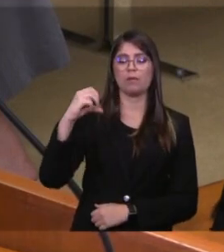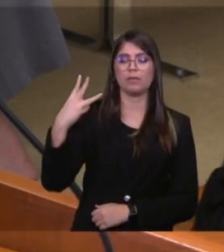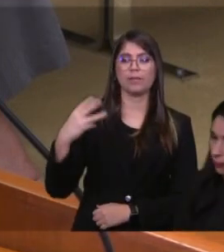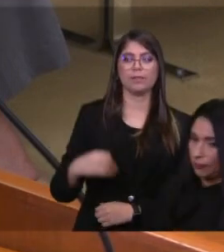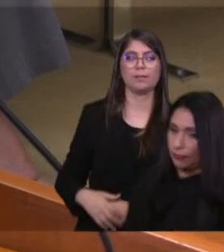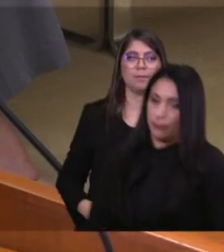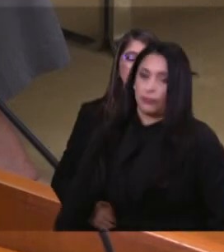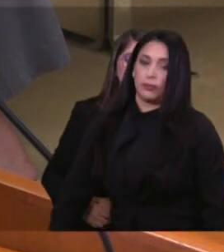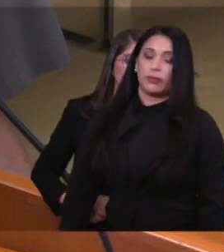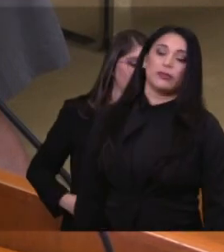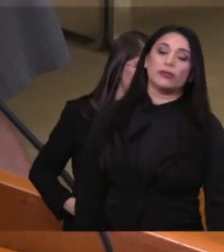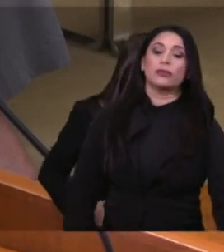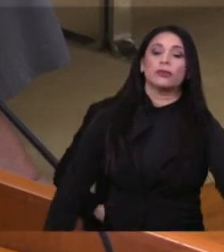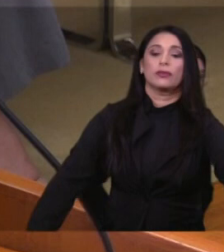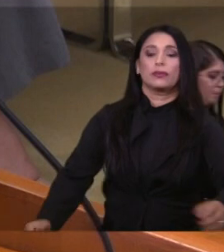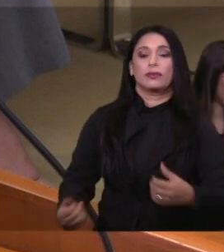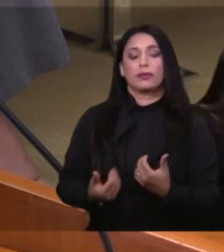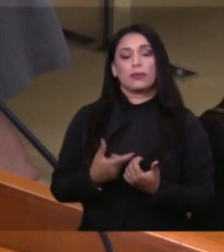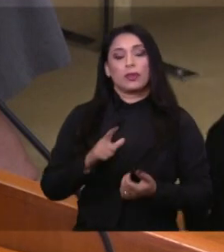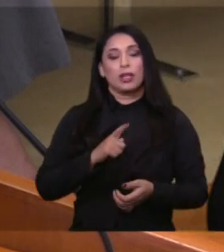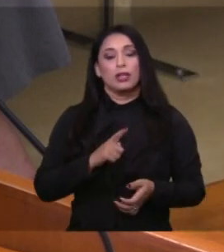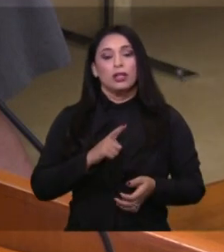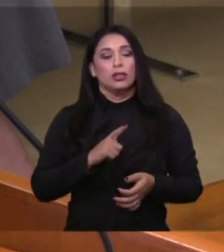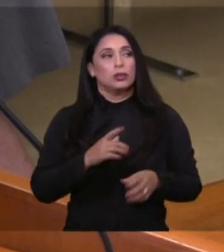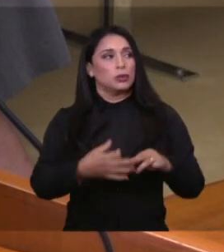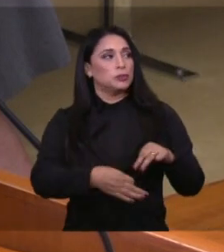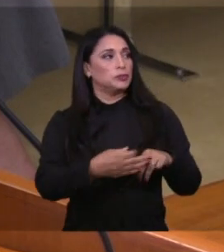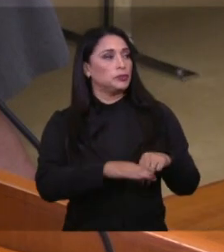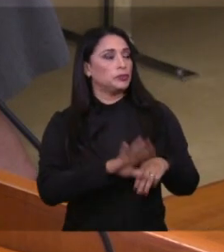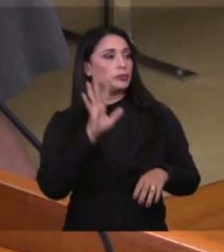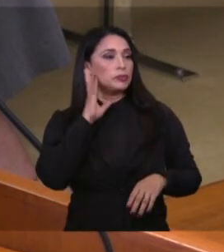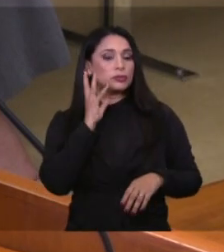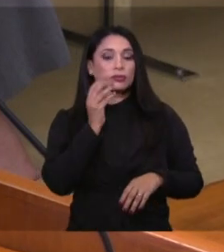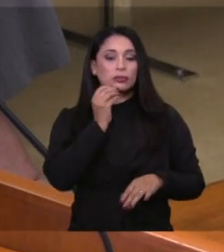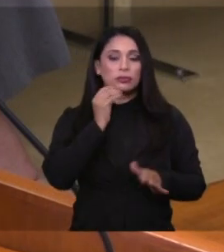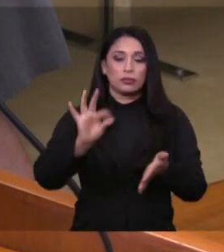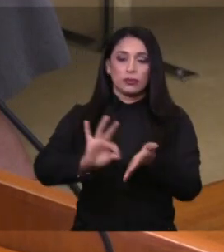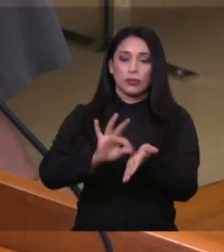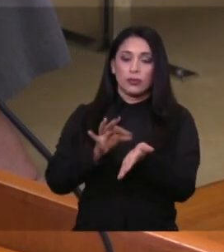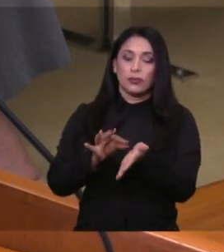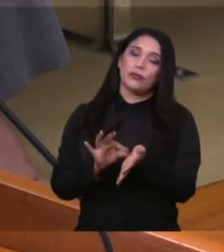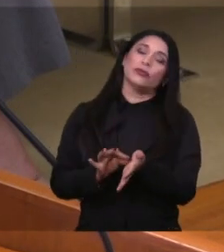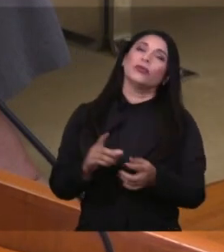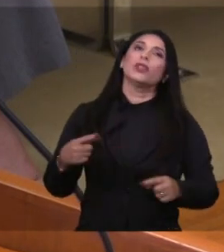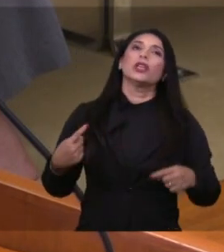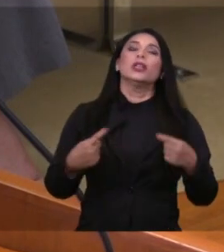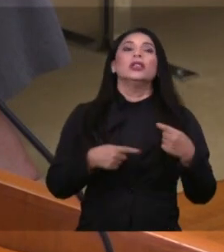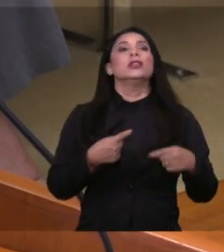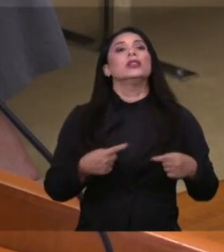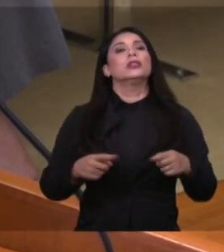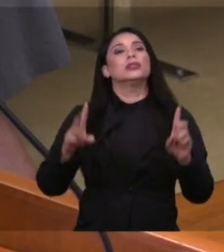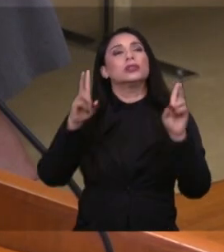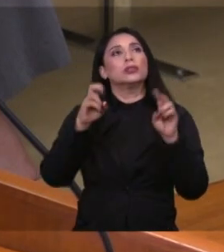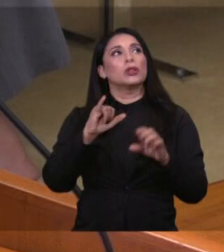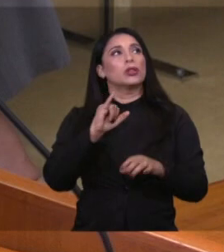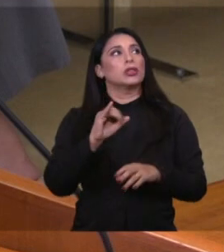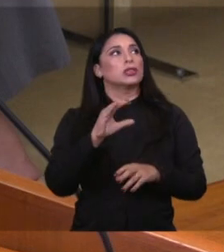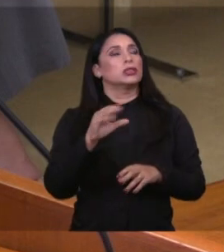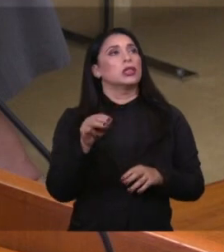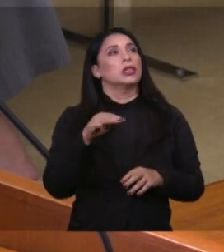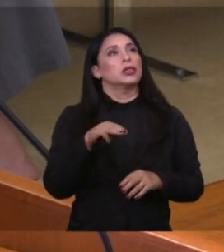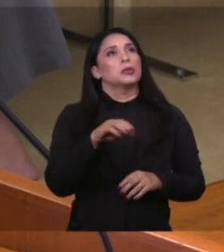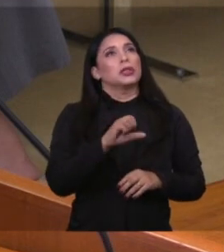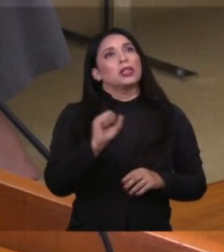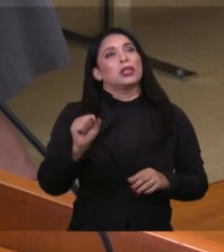e da DI 5469 da Lavra do eminente ministro Dias Toffoli. Na discussão sobre o ICMS importação,